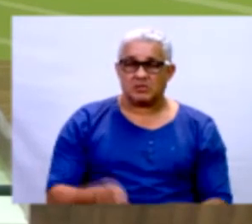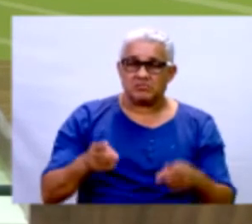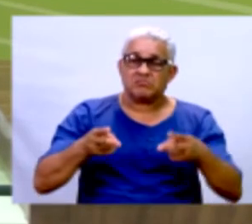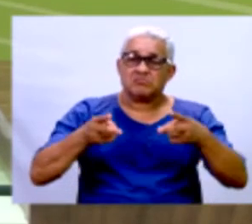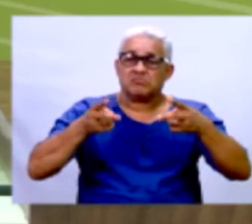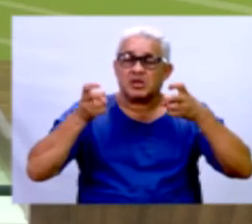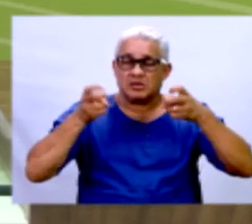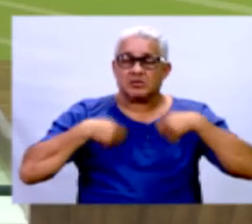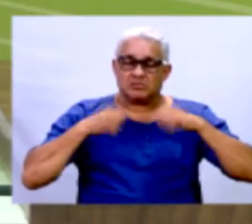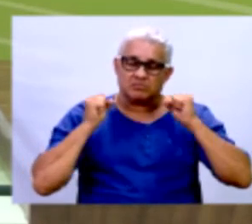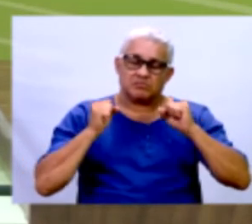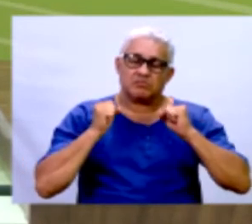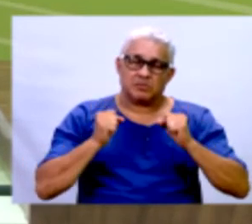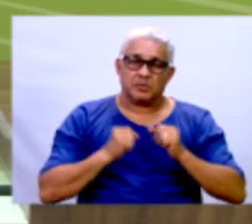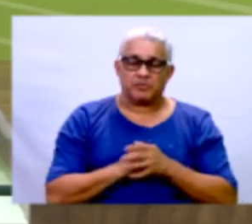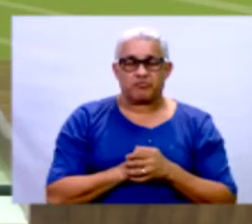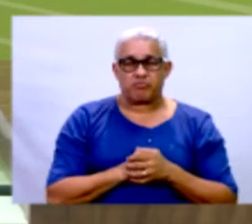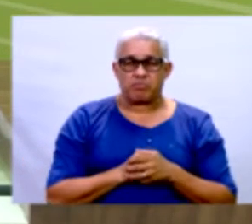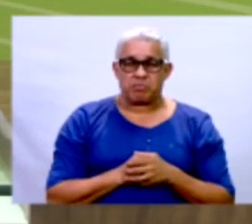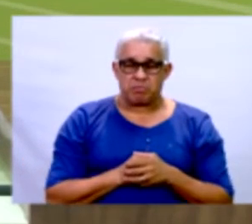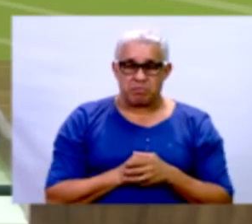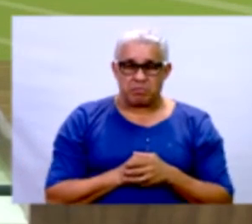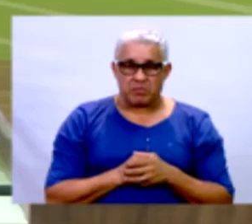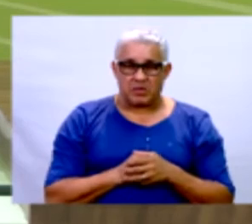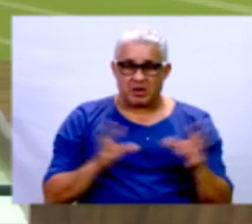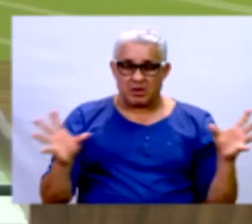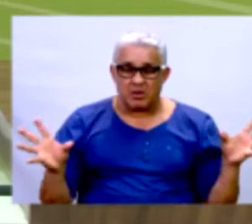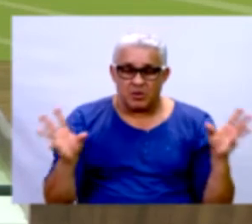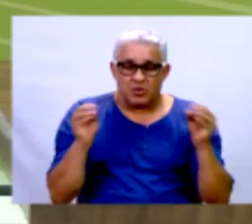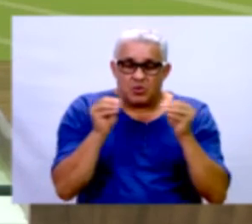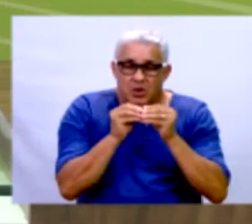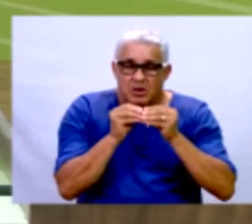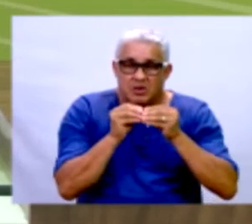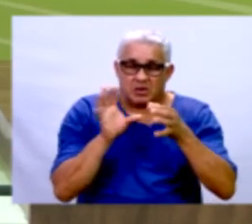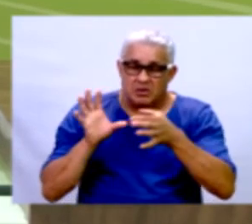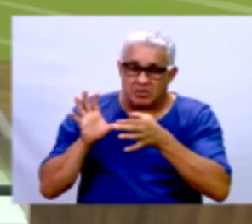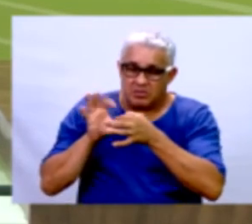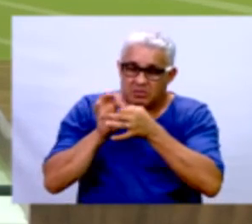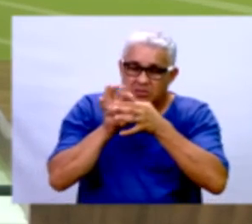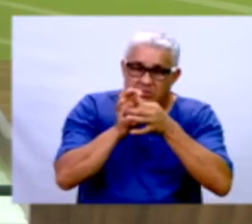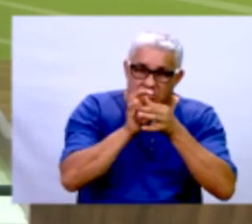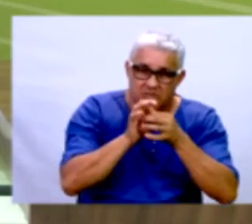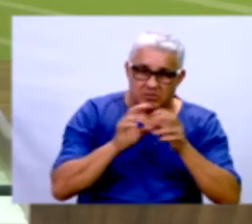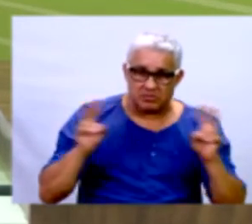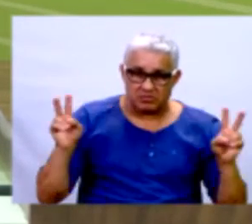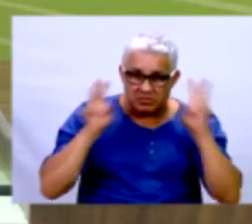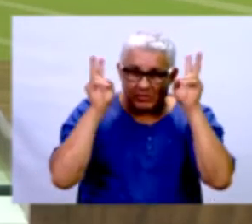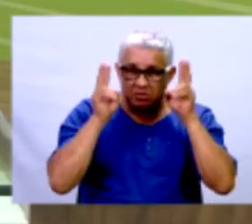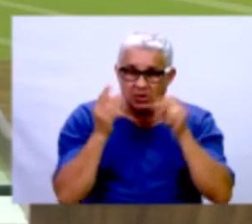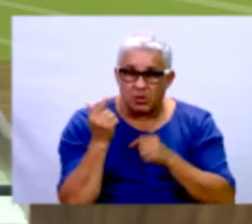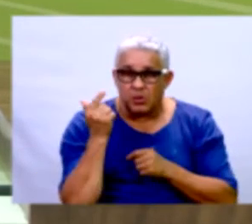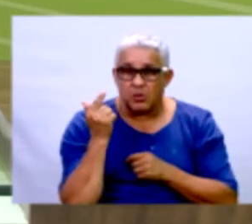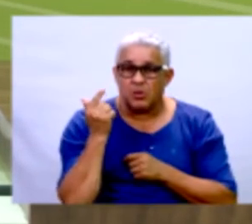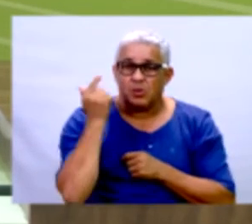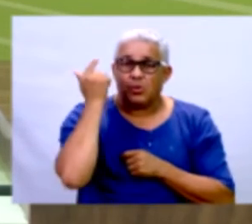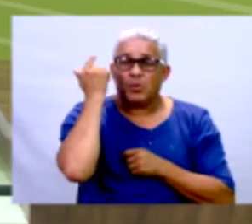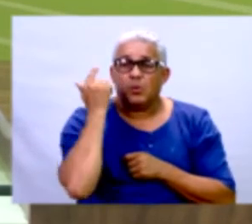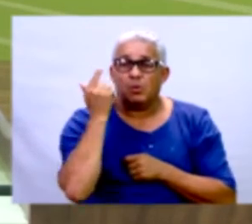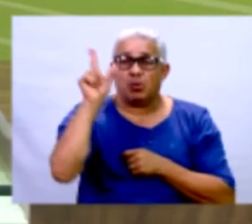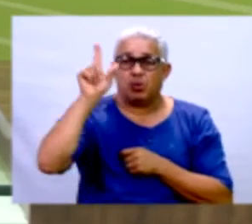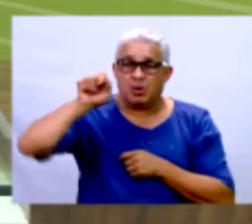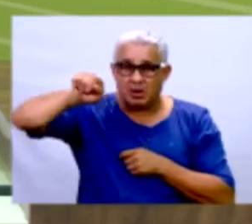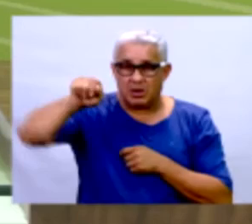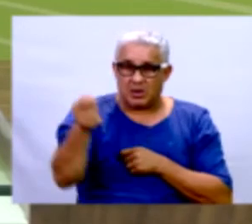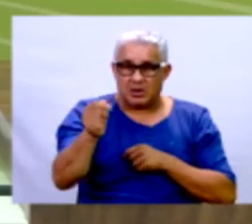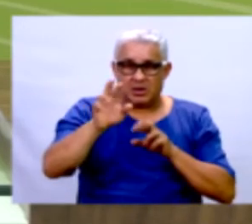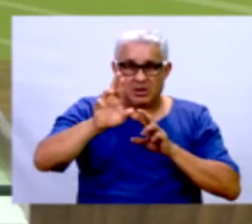identificados, né? Então, eu posso agrupar um conjunto de valores em uma outra